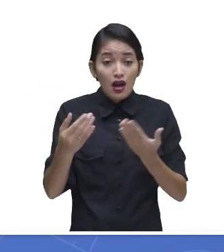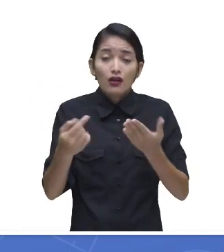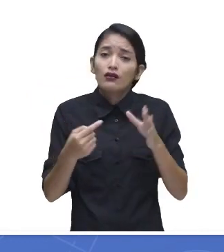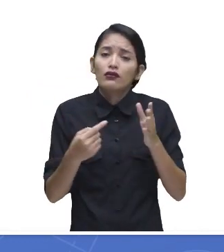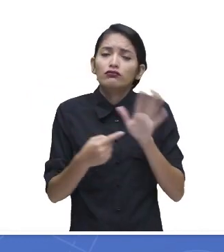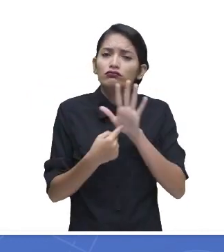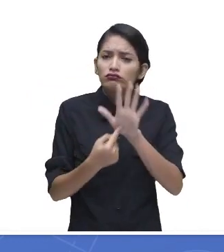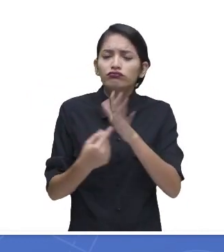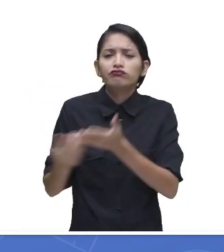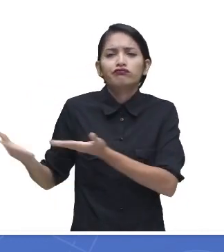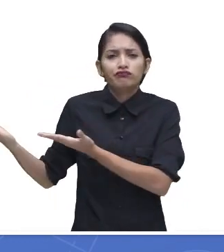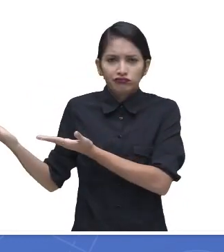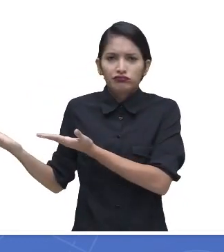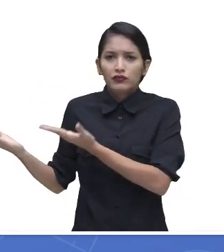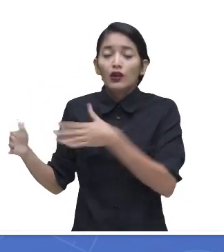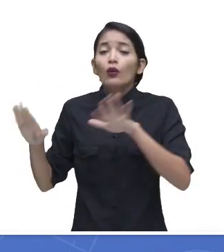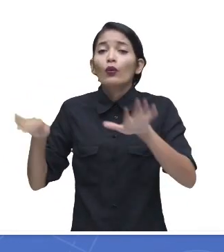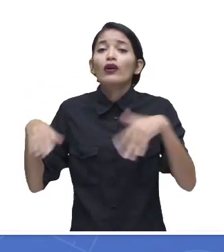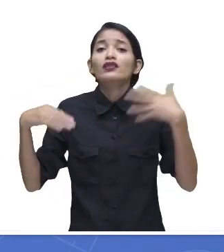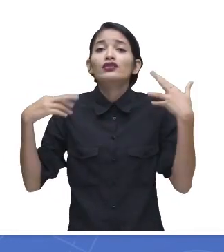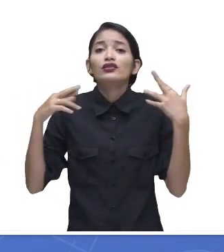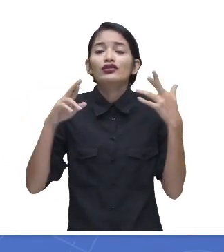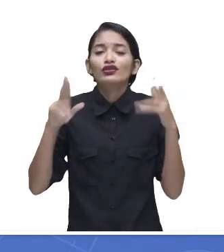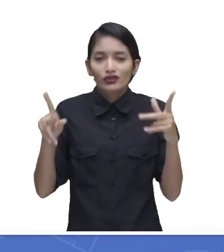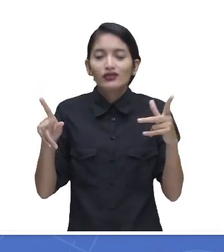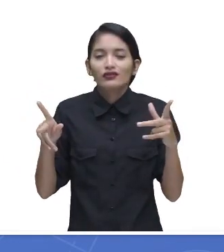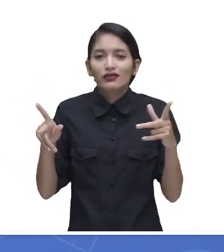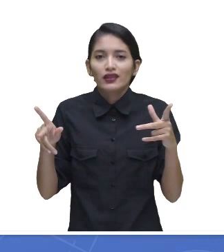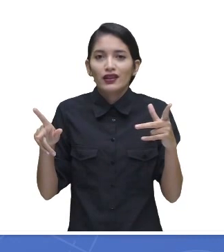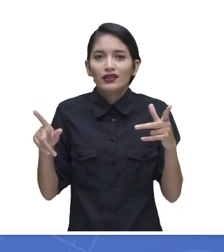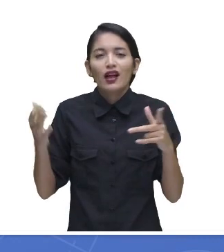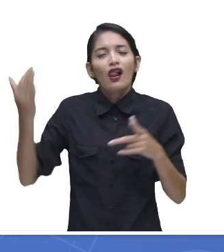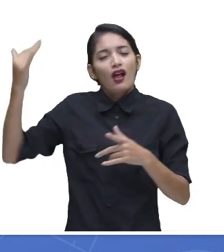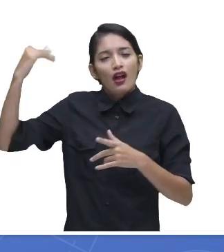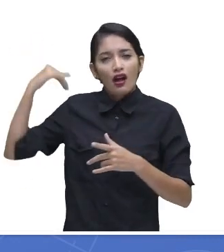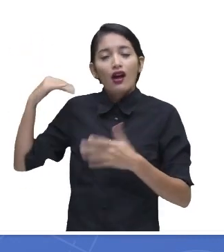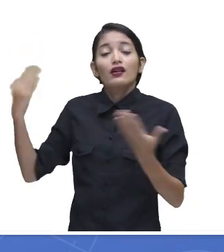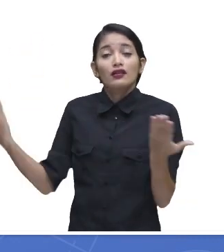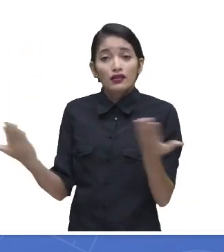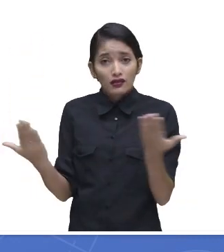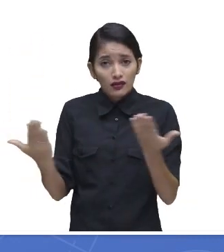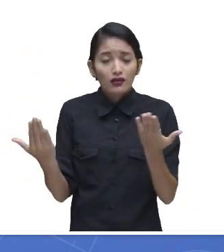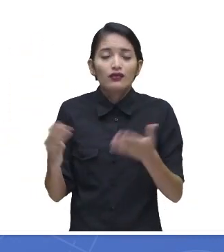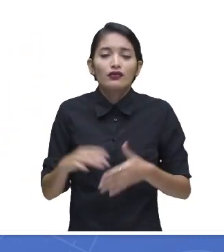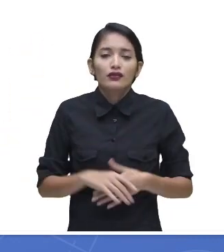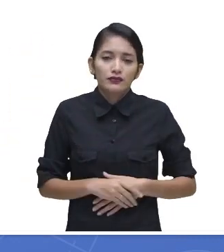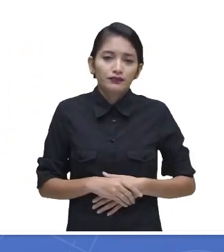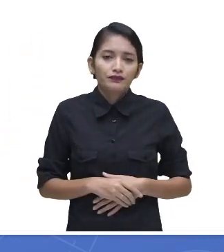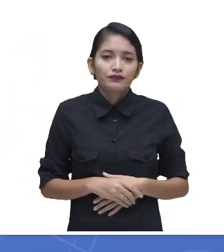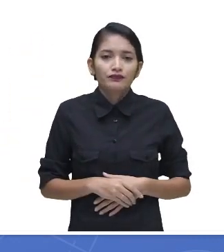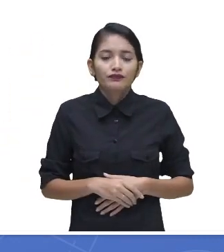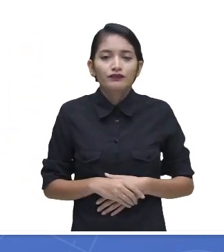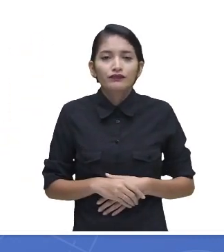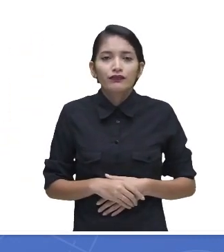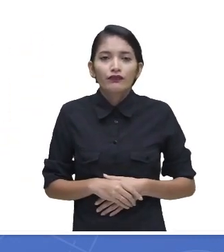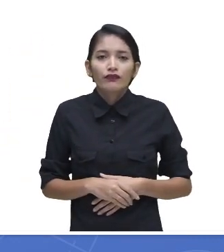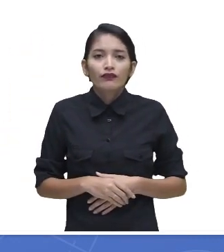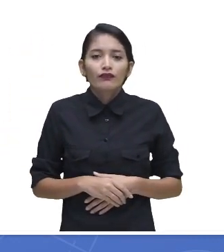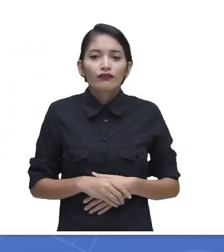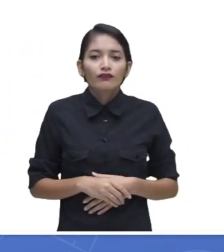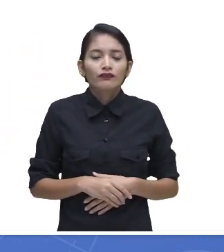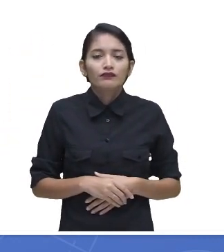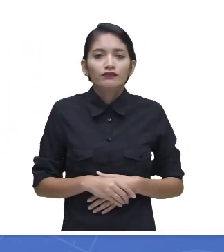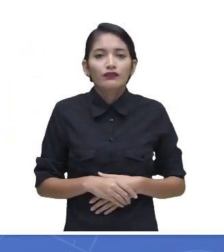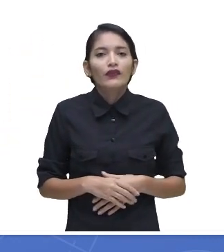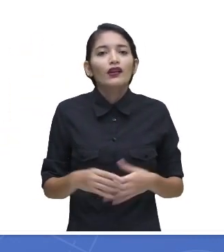vocês terem uma ideia dessas diferenças, né? Do medieval e do moderno. Aí está chamado de humanismo, né? Que é o mesmo